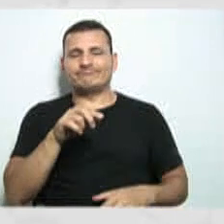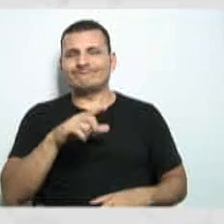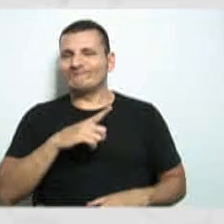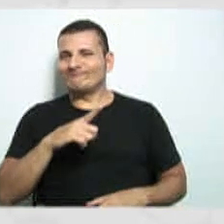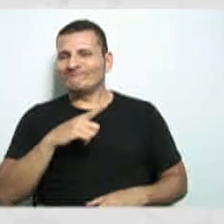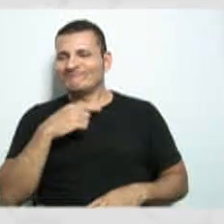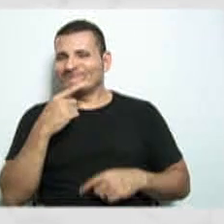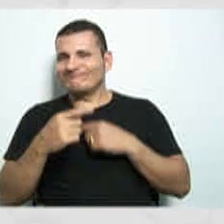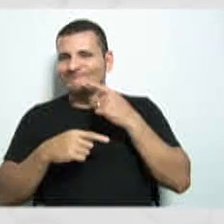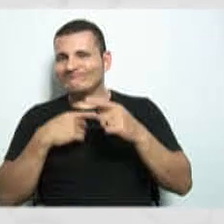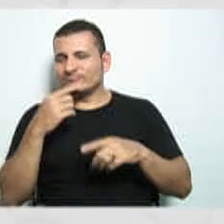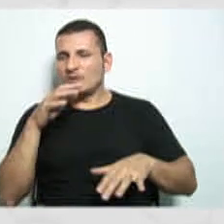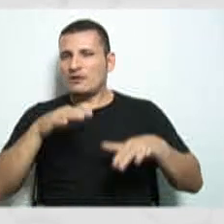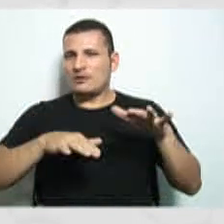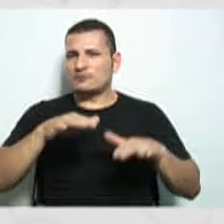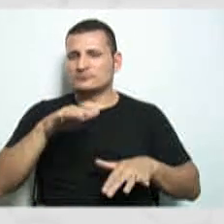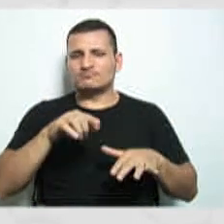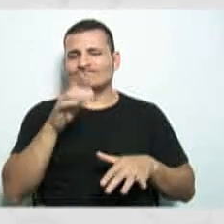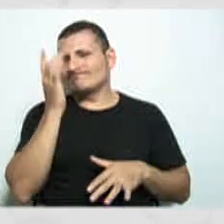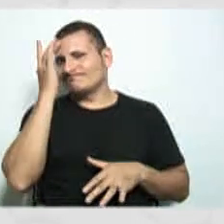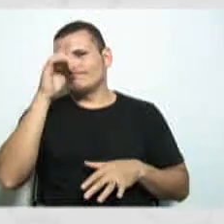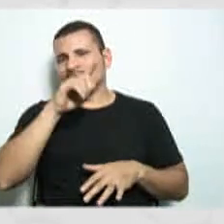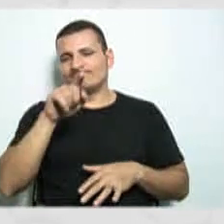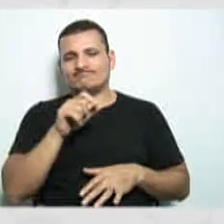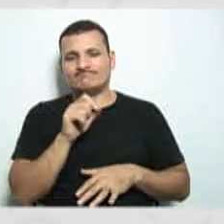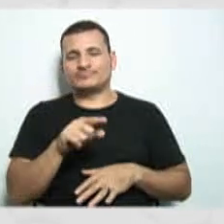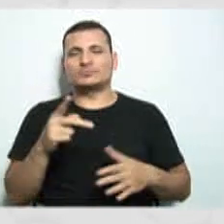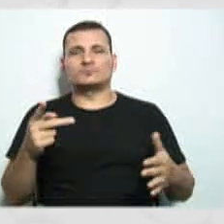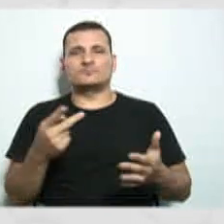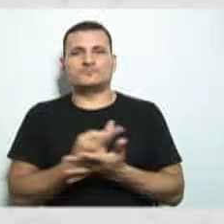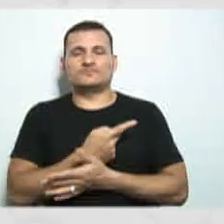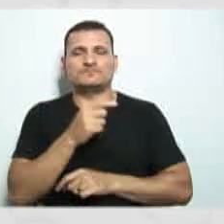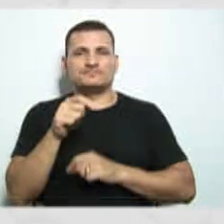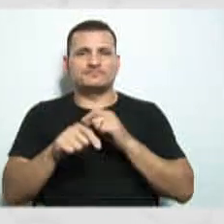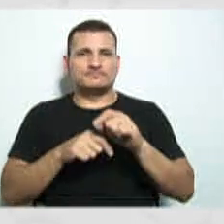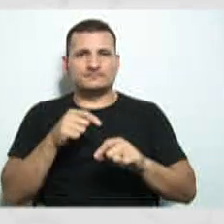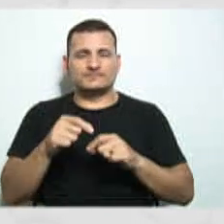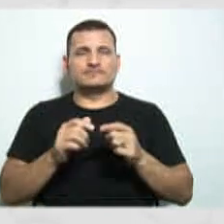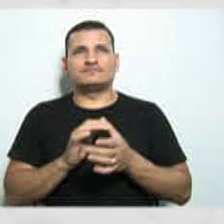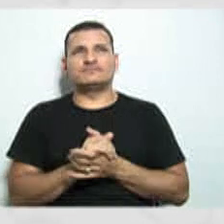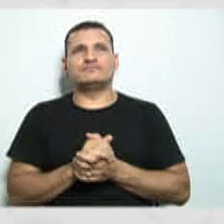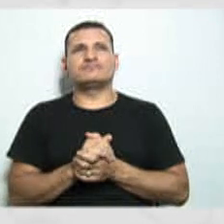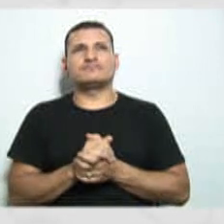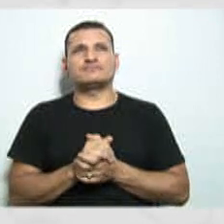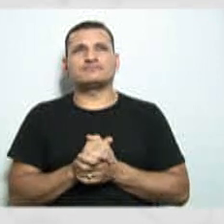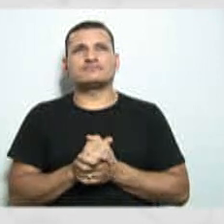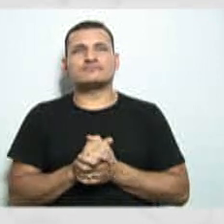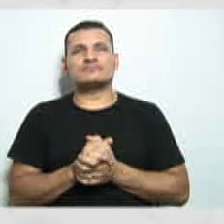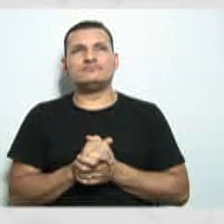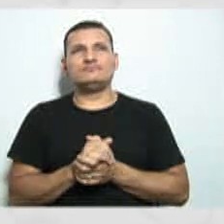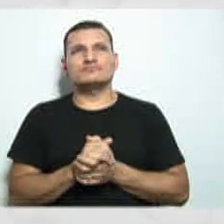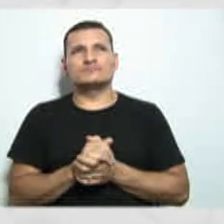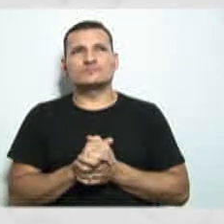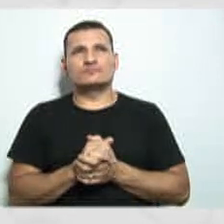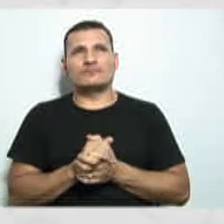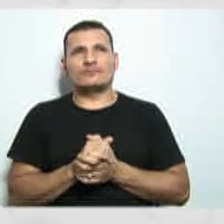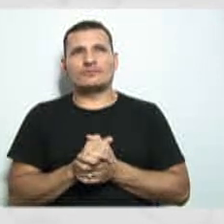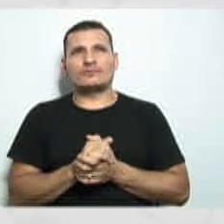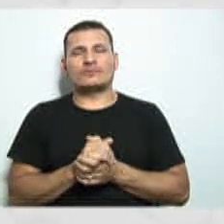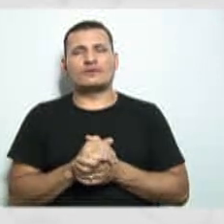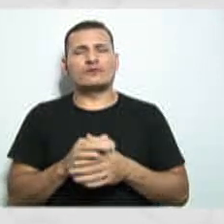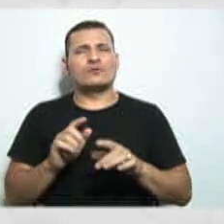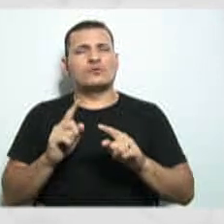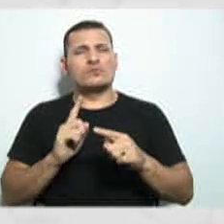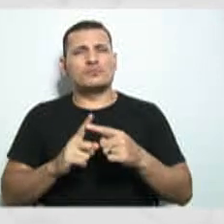contas ele é longo prazo, não sabemos o que vai acontecer, não é verdade? Mas ele está voltado para essa incerteza quanto a esses eventos. Devido ao fato